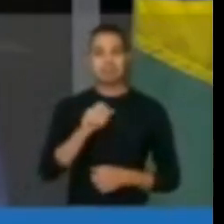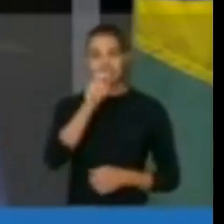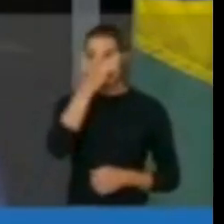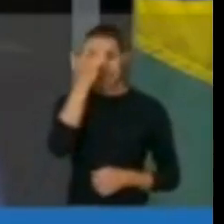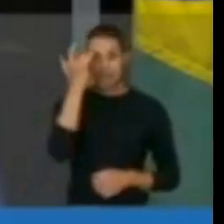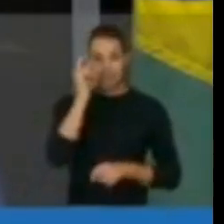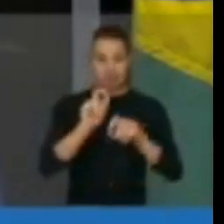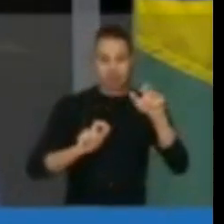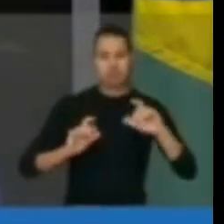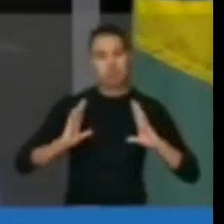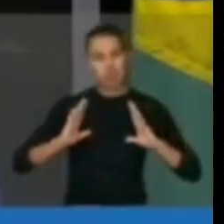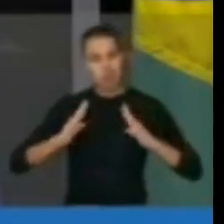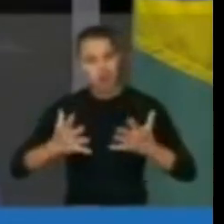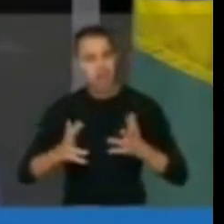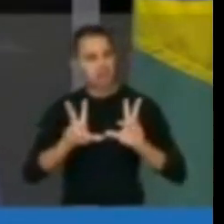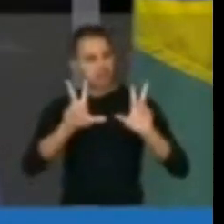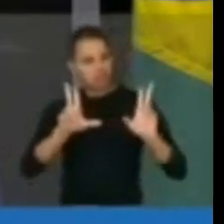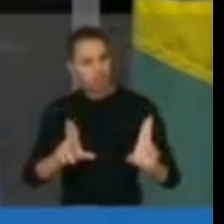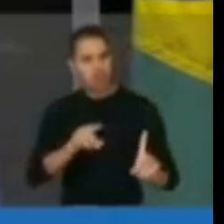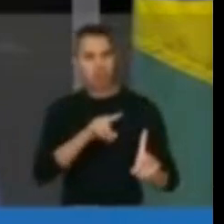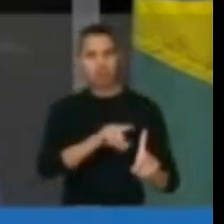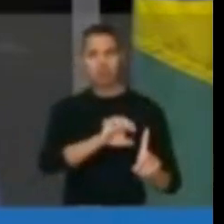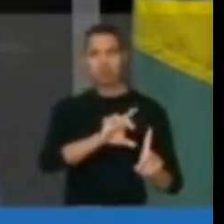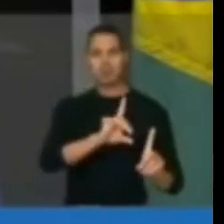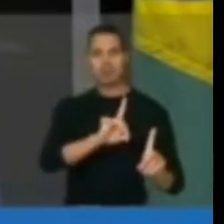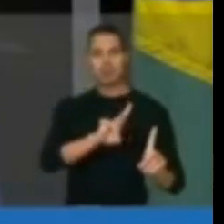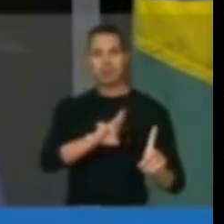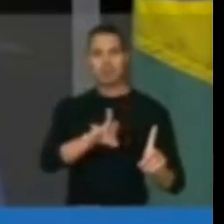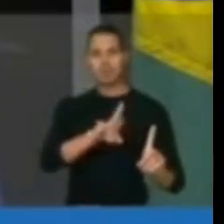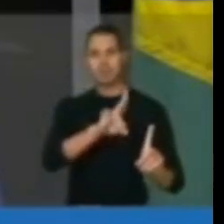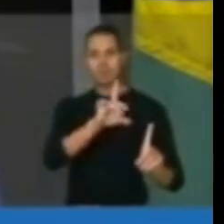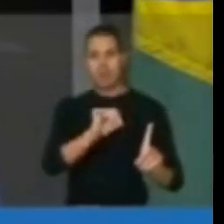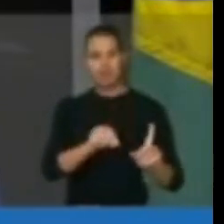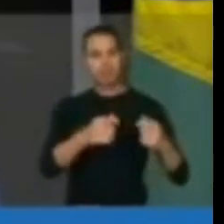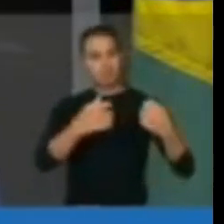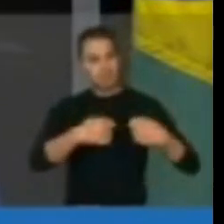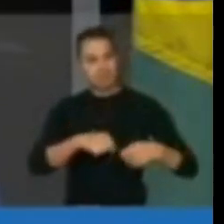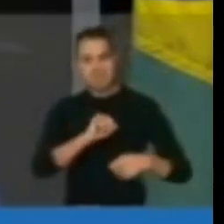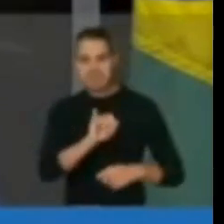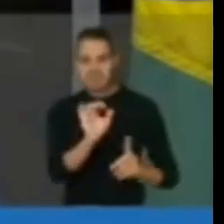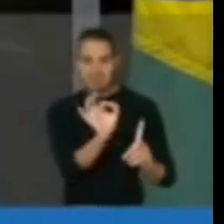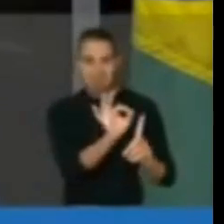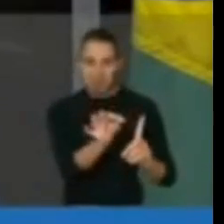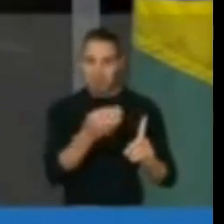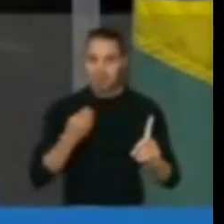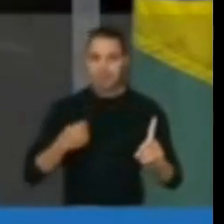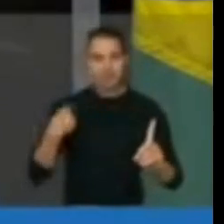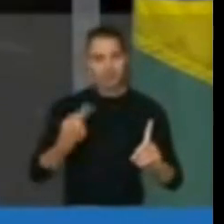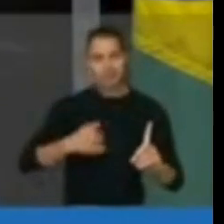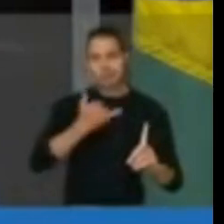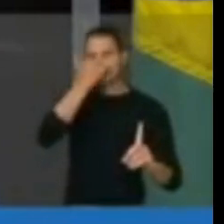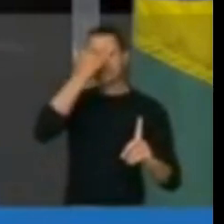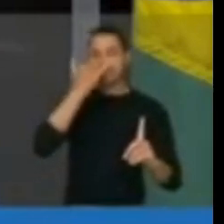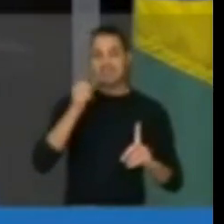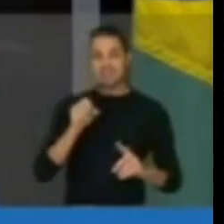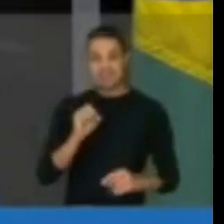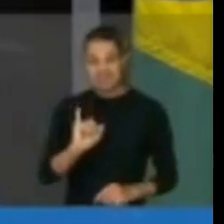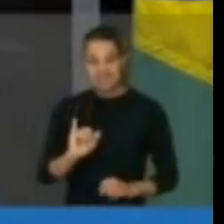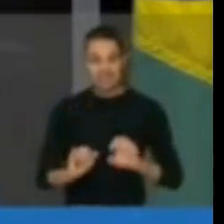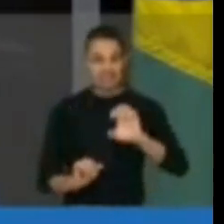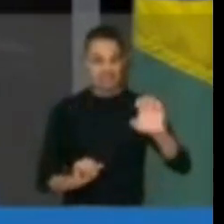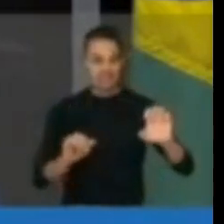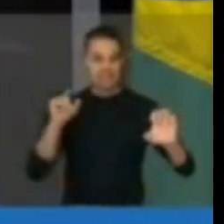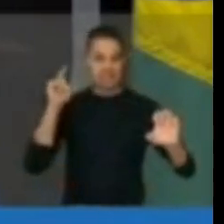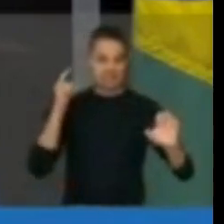como Eduardo Bolsonaro, nós não conseguiremos. Tenham certeza que se a esquerda tivesse vencido nos